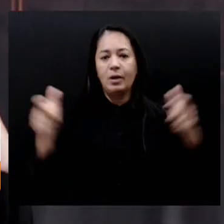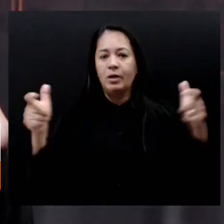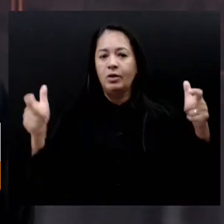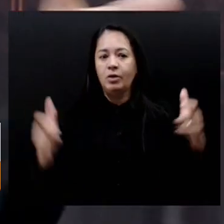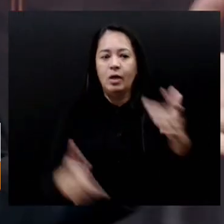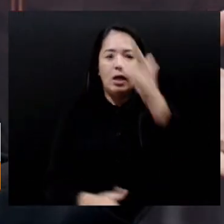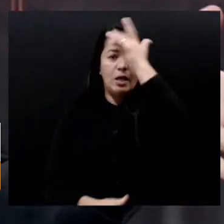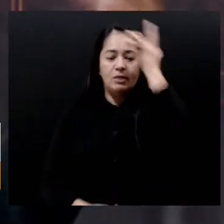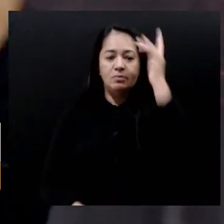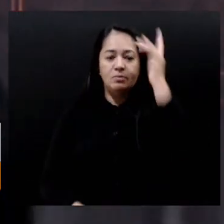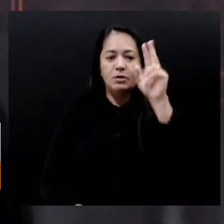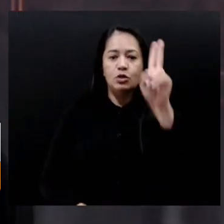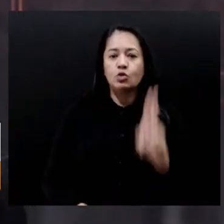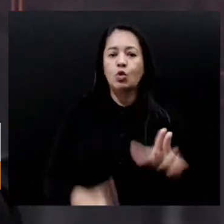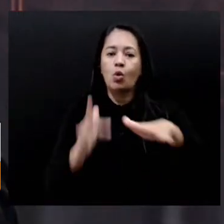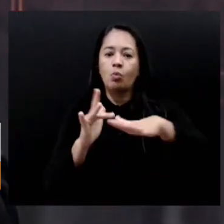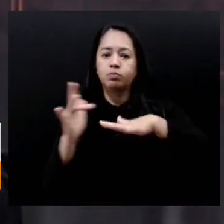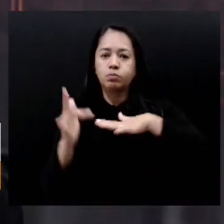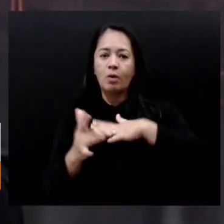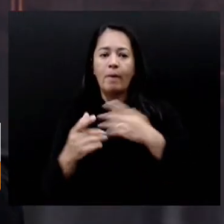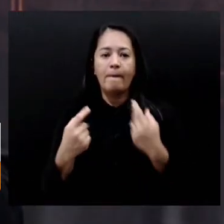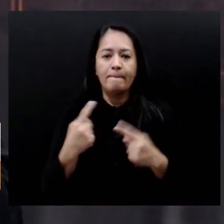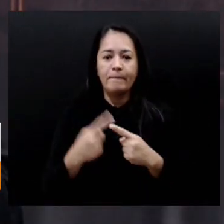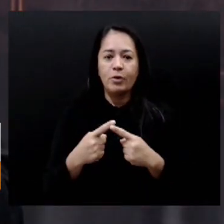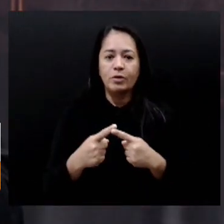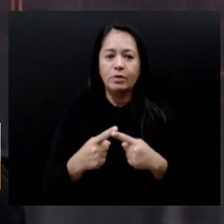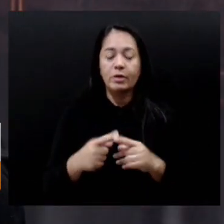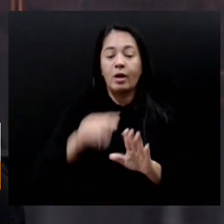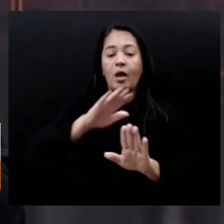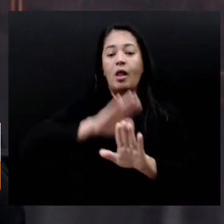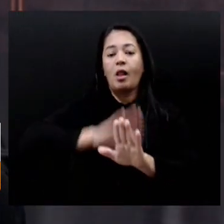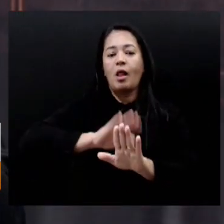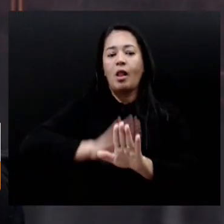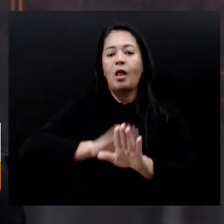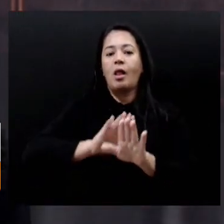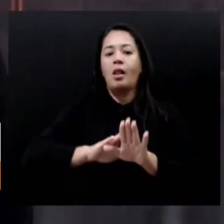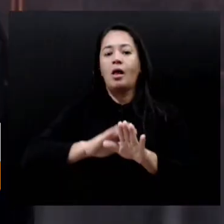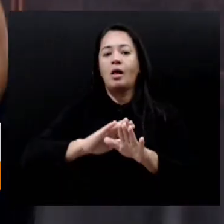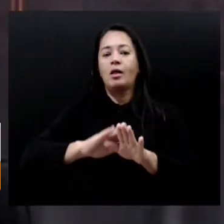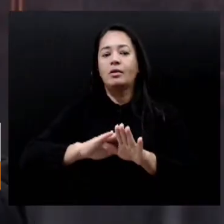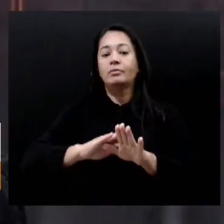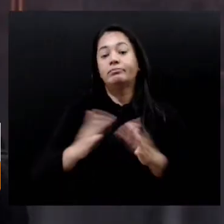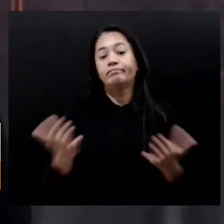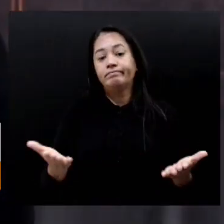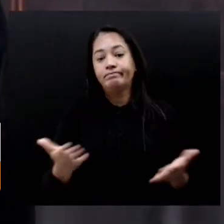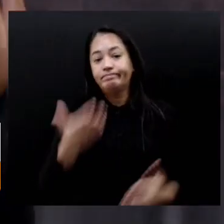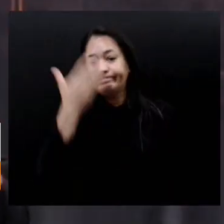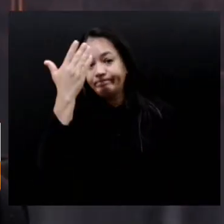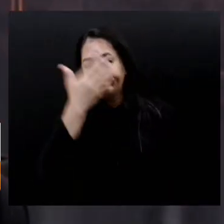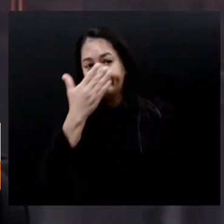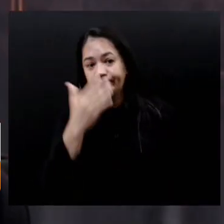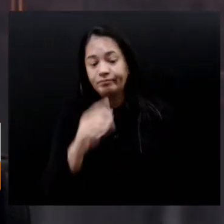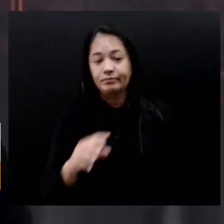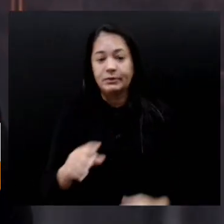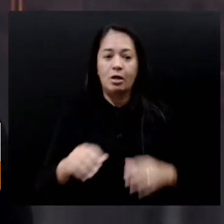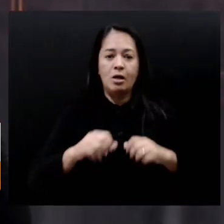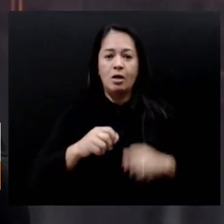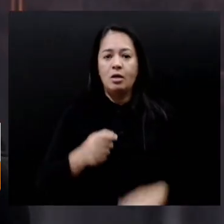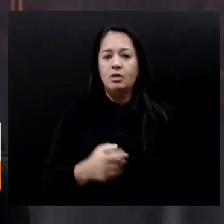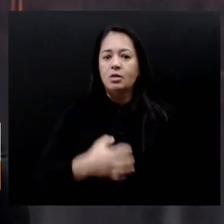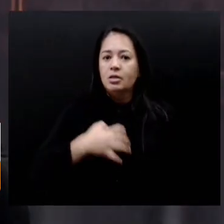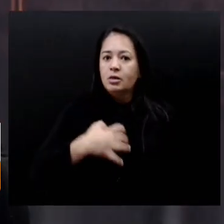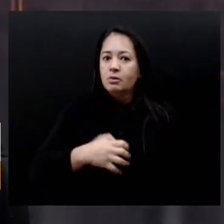sociais porque elas estão no anonimato, estão atrás das telas, Uhum. acabam disseminando raiva, ódio, mas